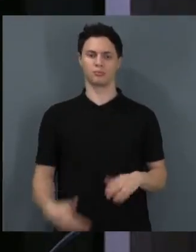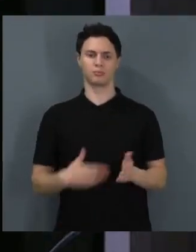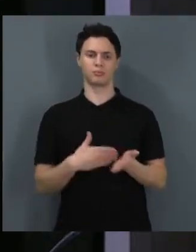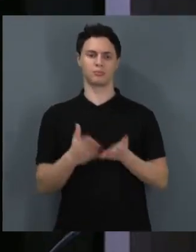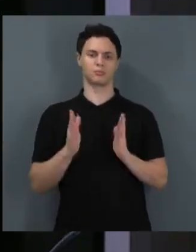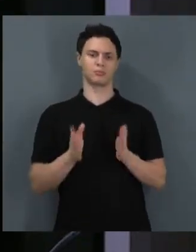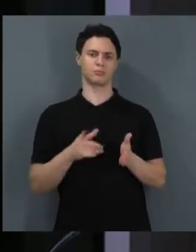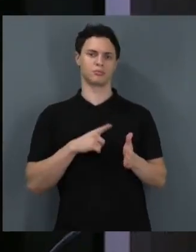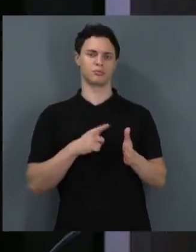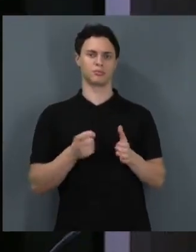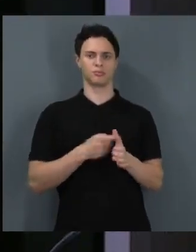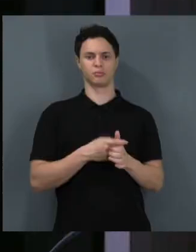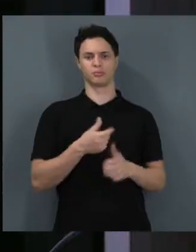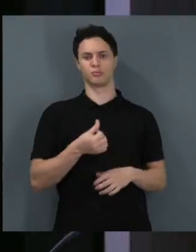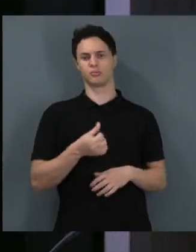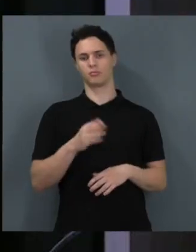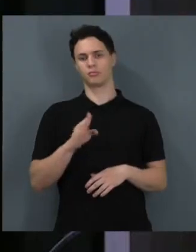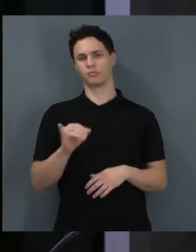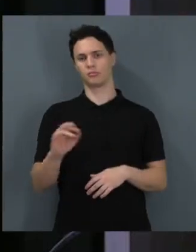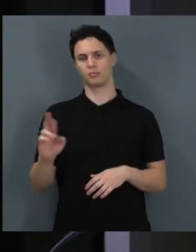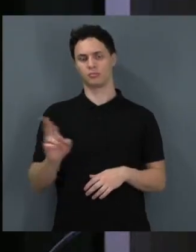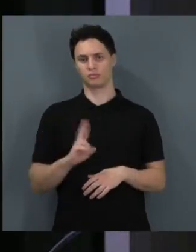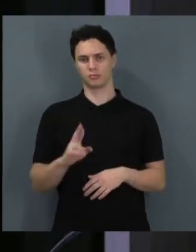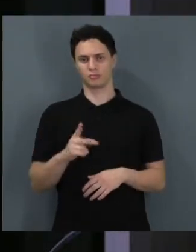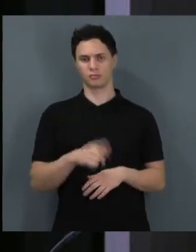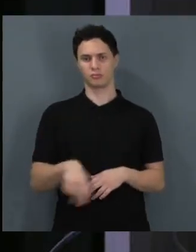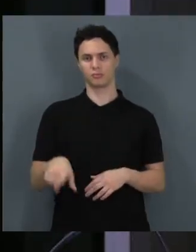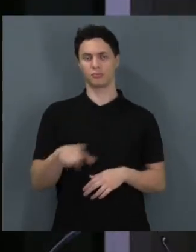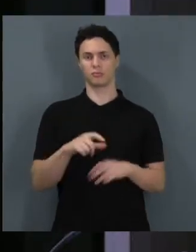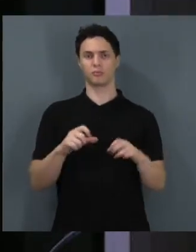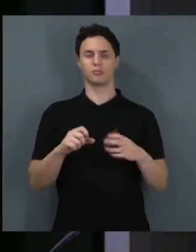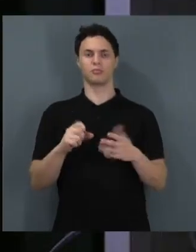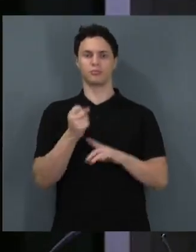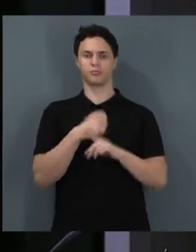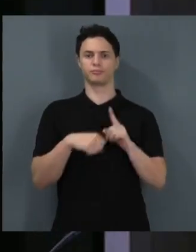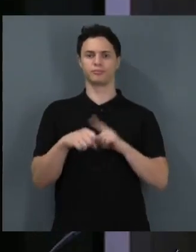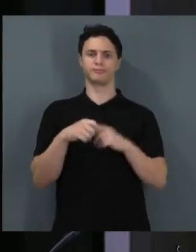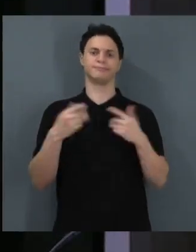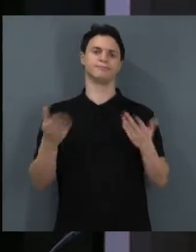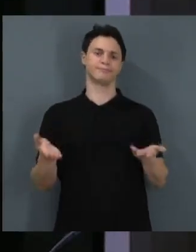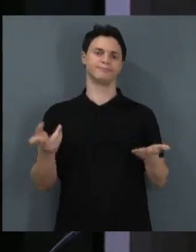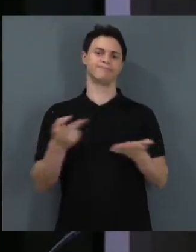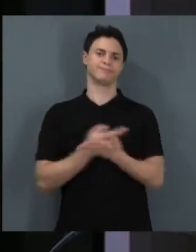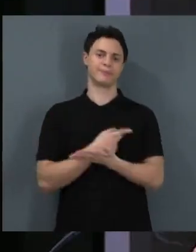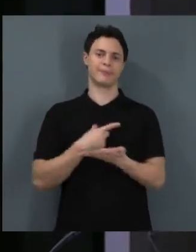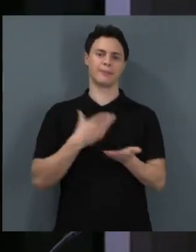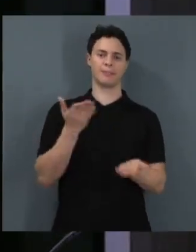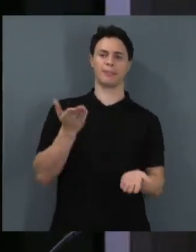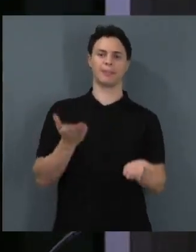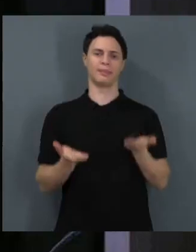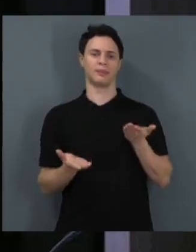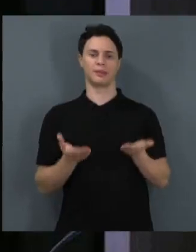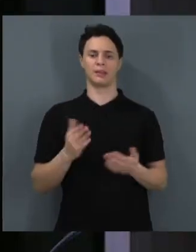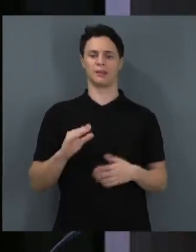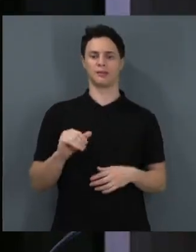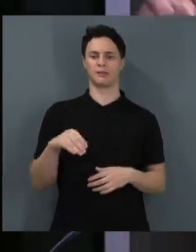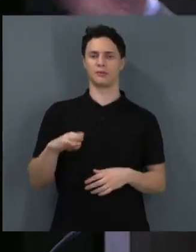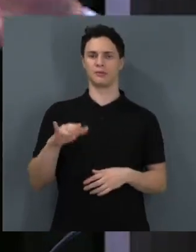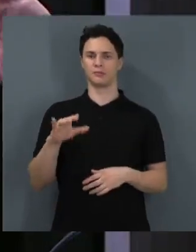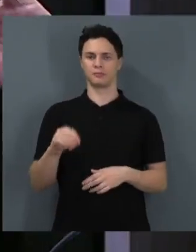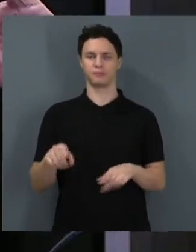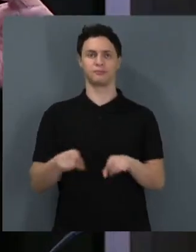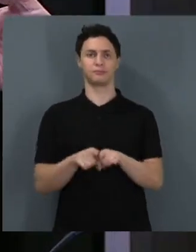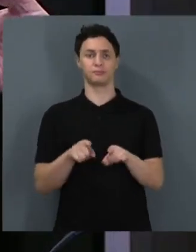devendo 6 bilhões de reais à sociedade. Não é por acaso que nós tivemos um desequilíbrio no câmbio. Não é por acaso